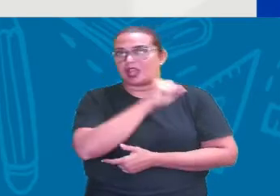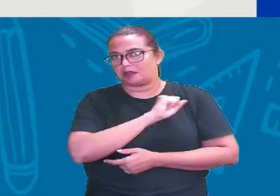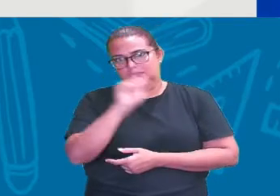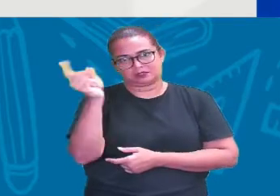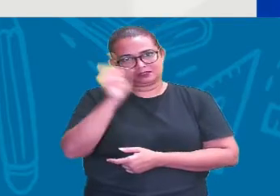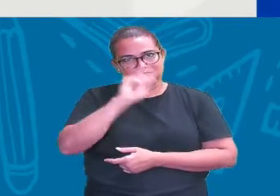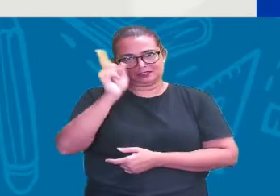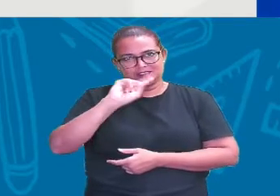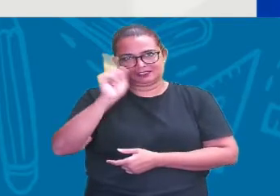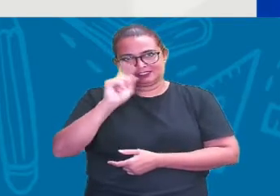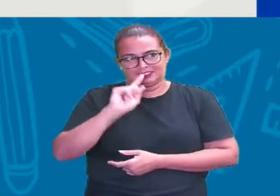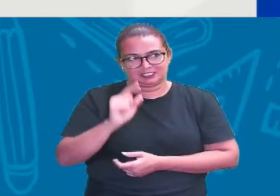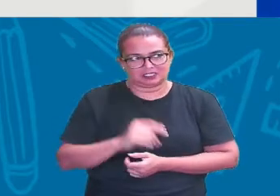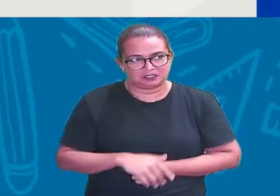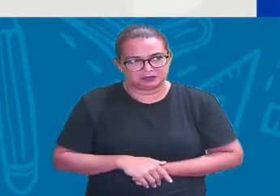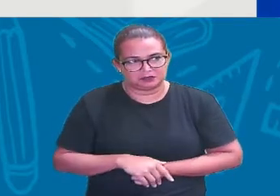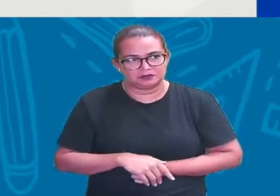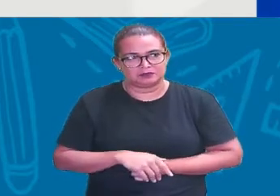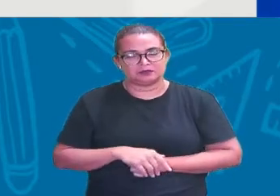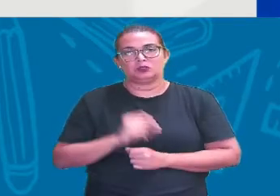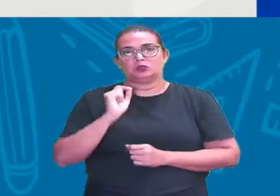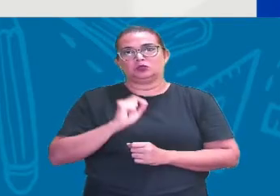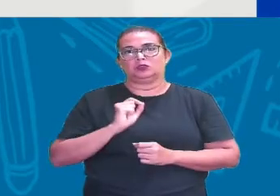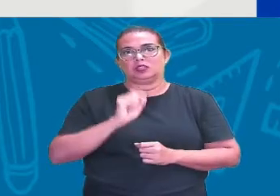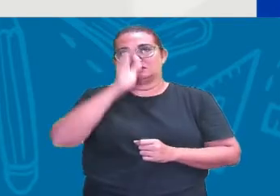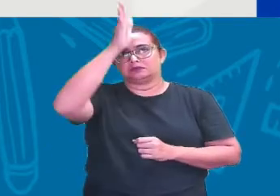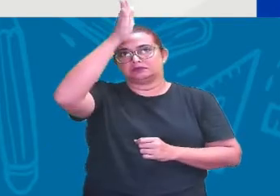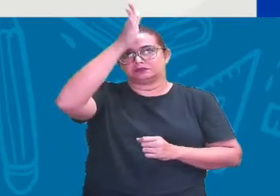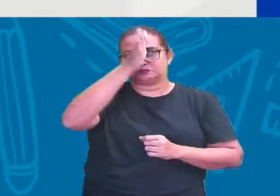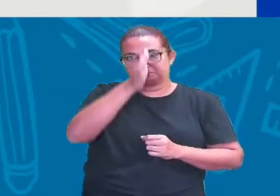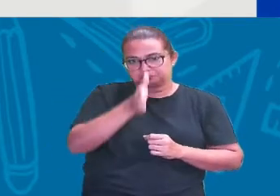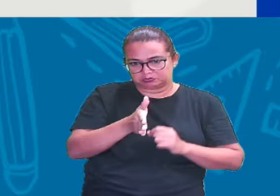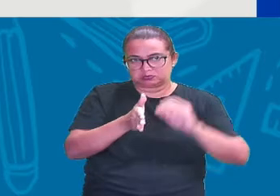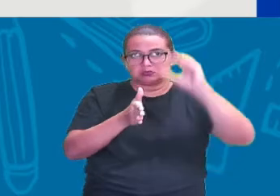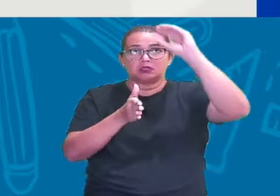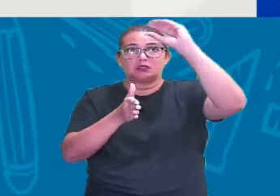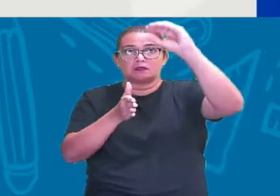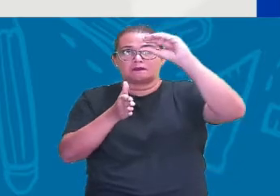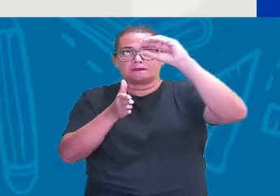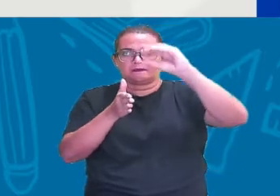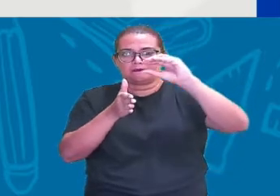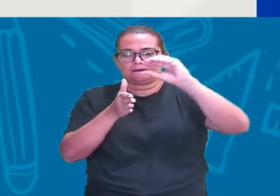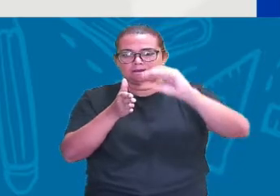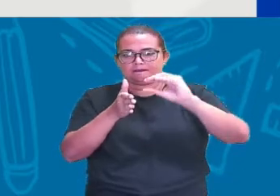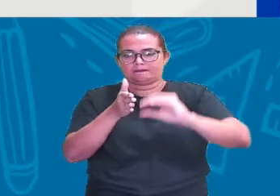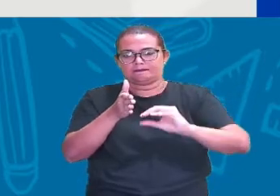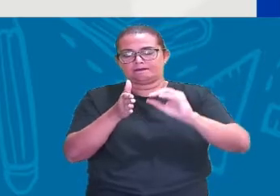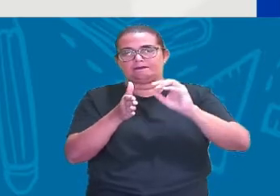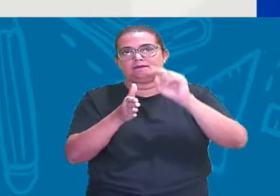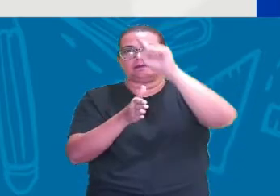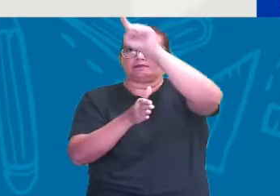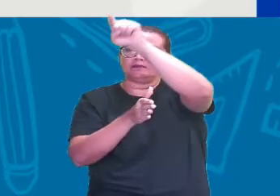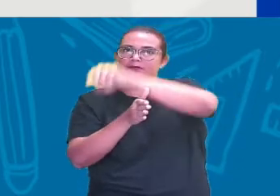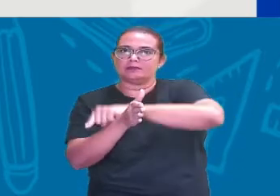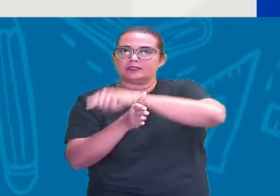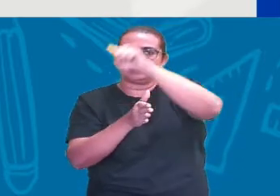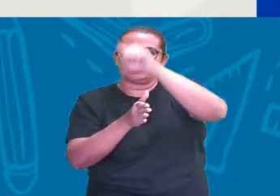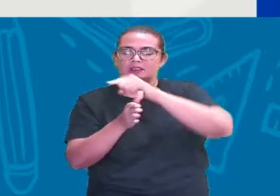Nada disso. Na fatoração, nós temos que dividir o número